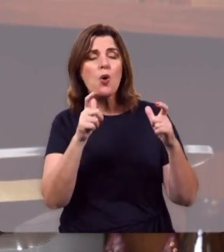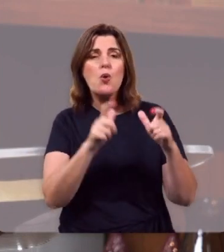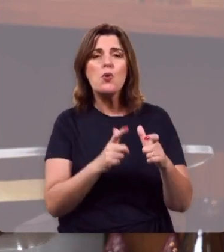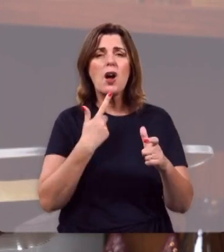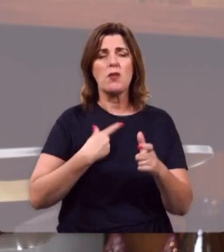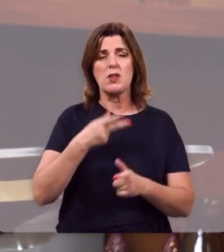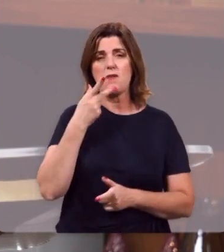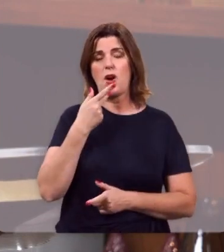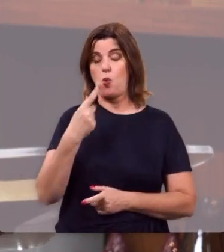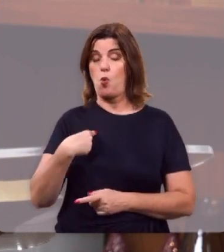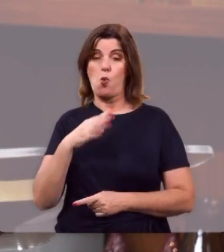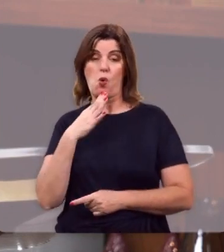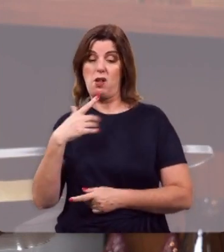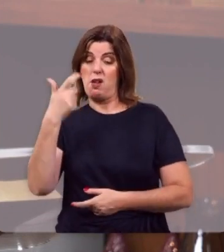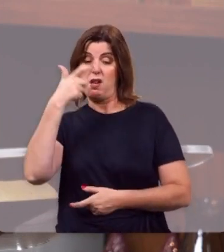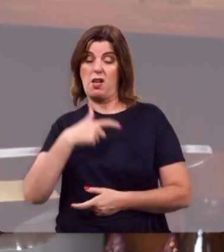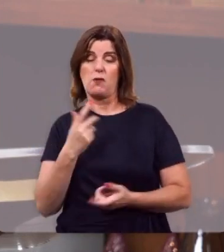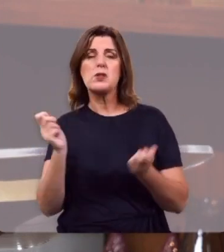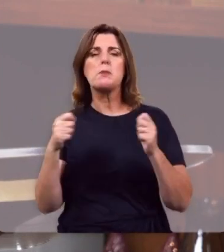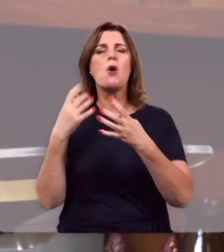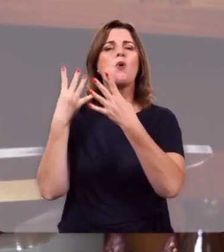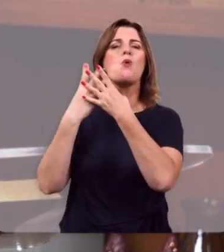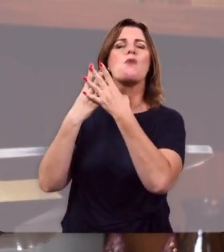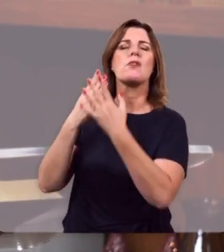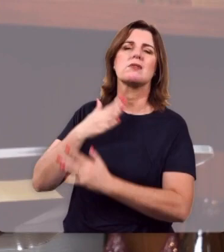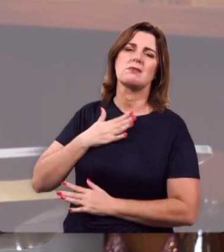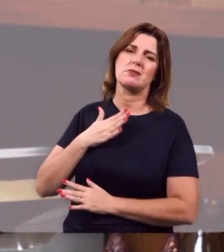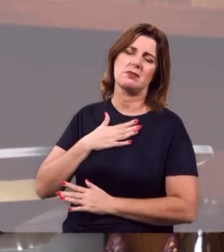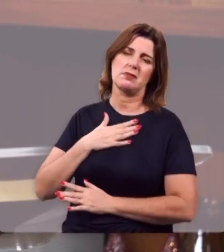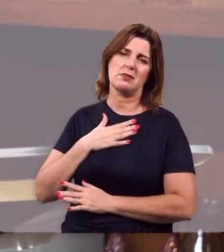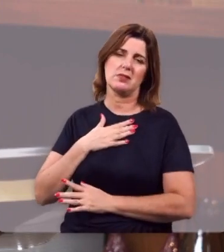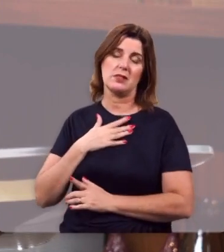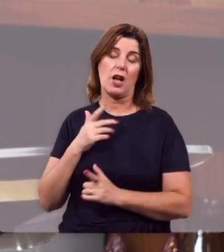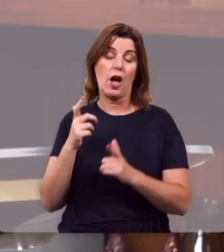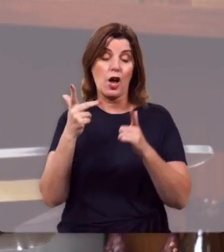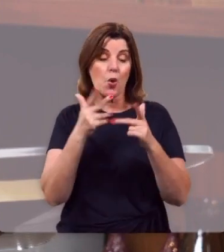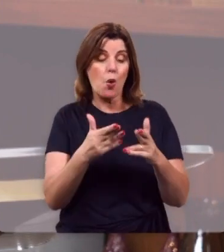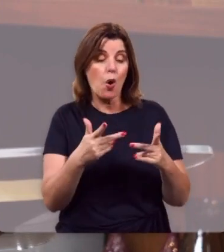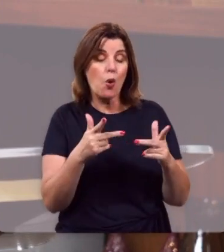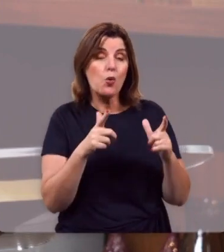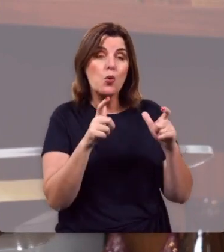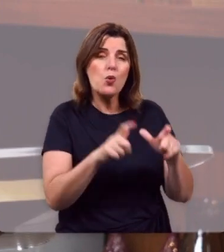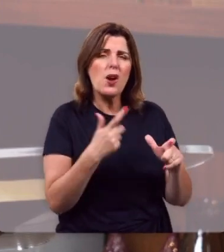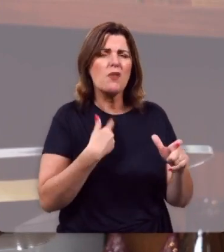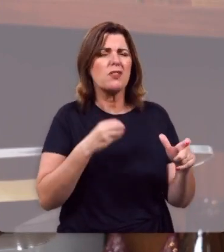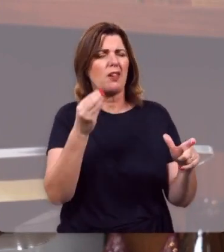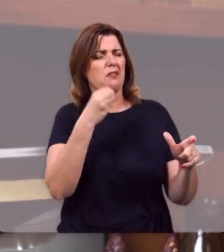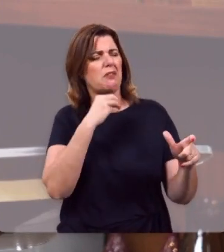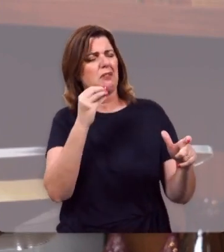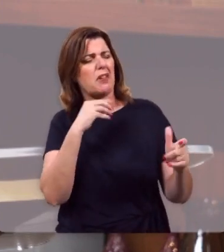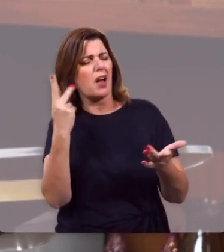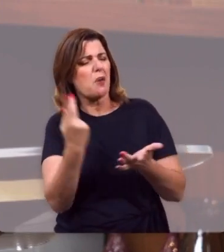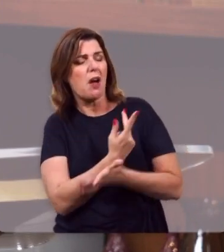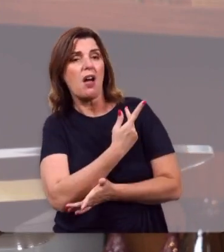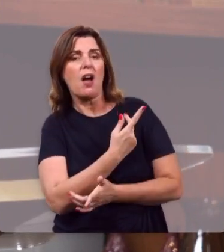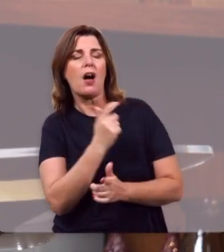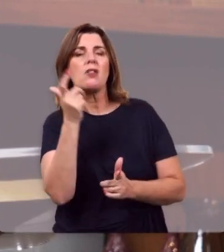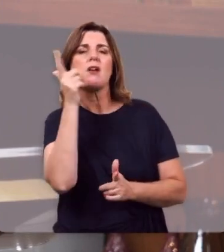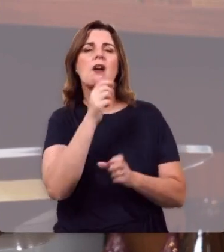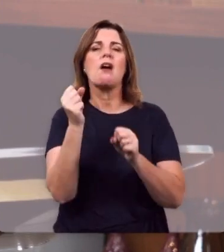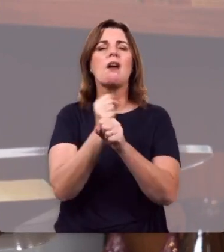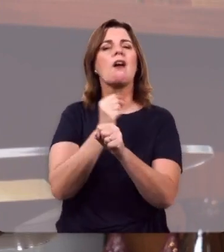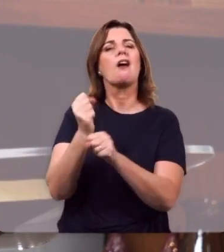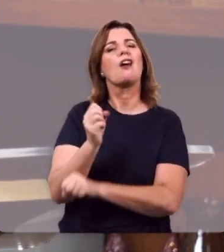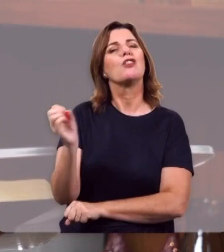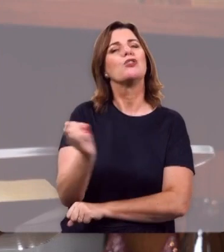me negou, você vai poder me confessar. Na mesma geografia onde você foi um fracasso, você há de ser restaurado